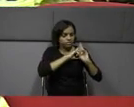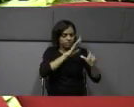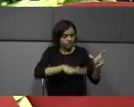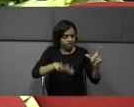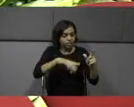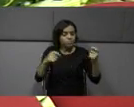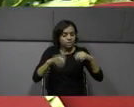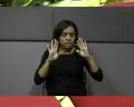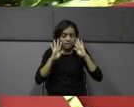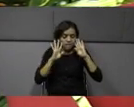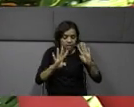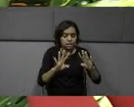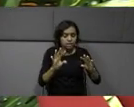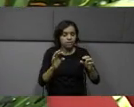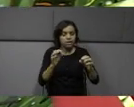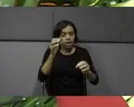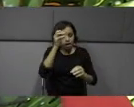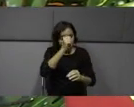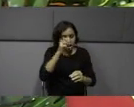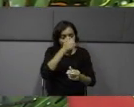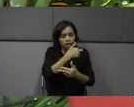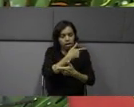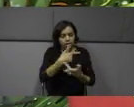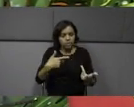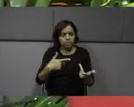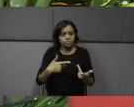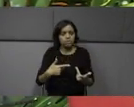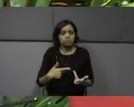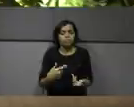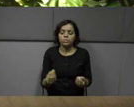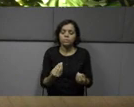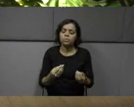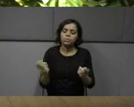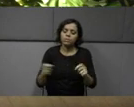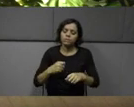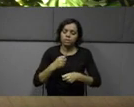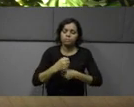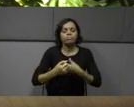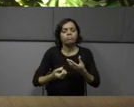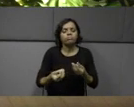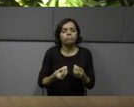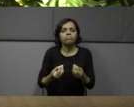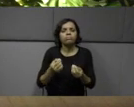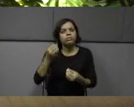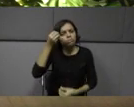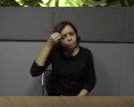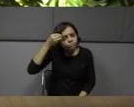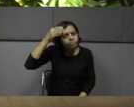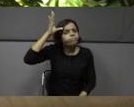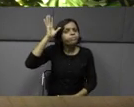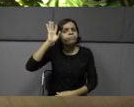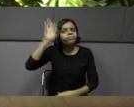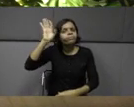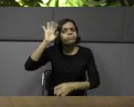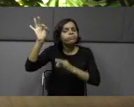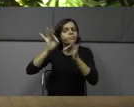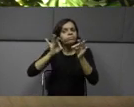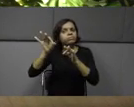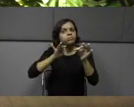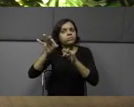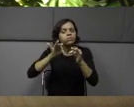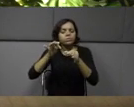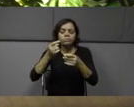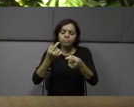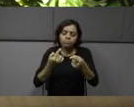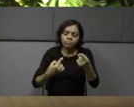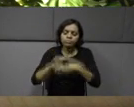bom a gente precisa pra construir nosso arcabouço teórico e avançar é nesse